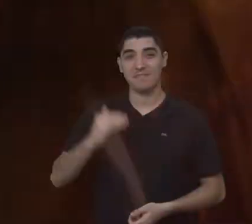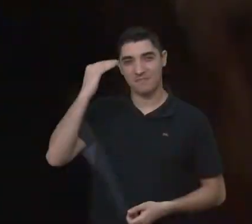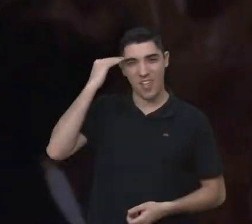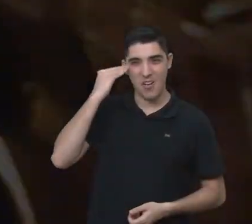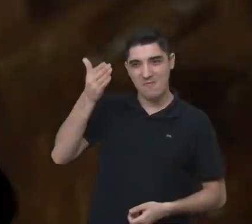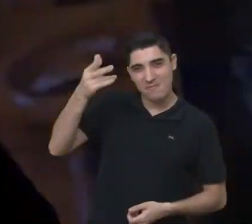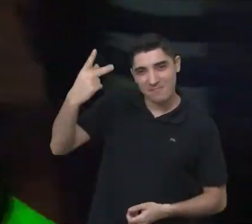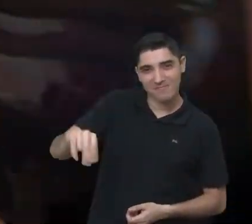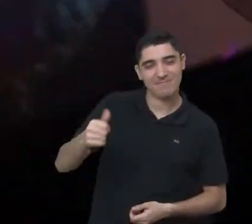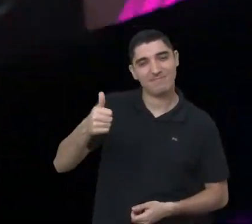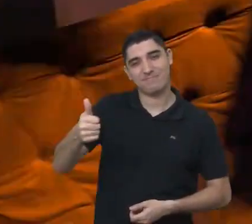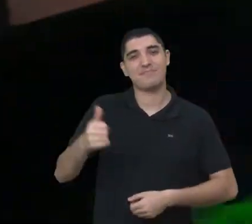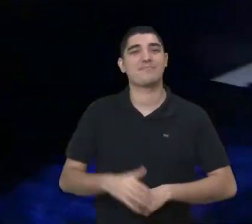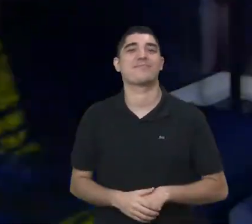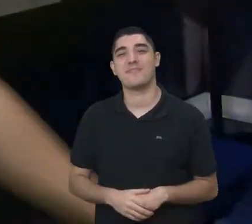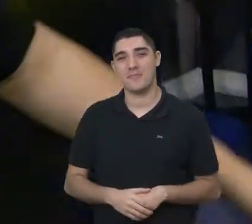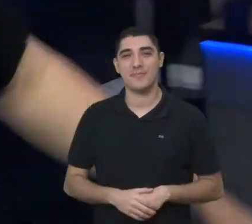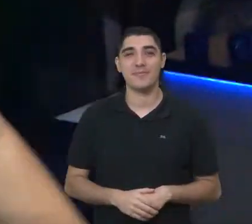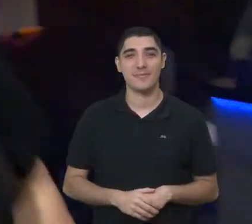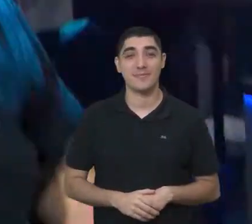isso aí, bombinha, meu chapa.